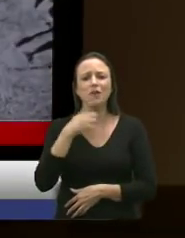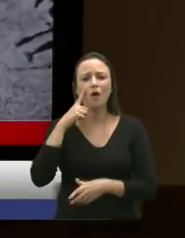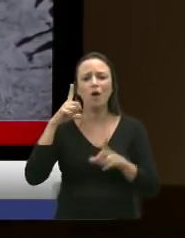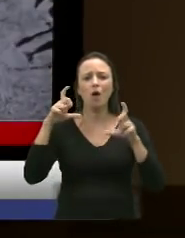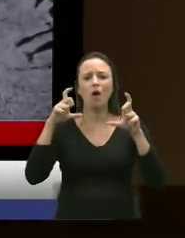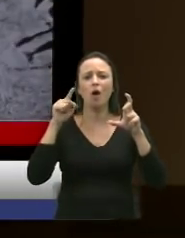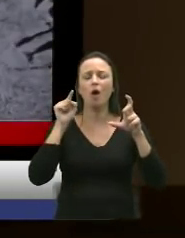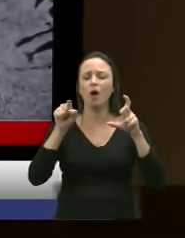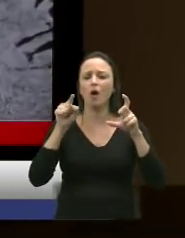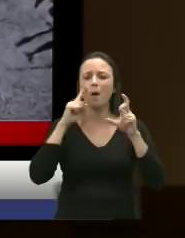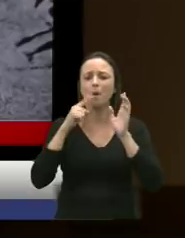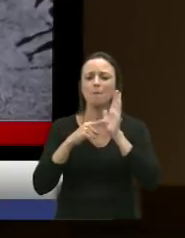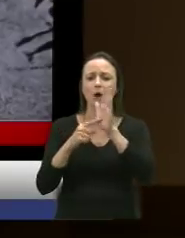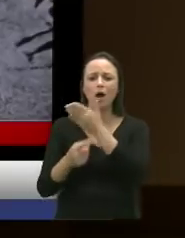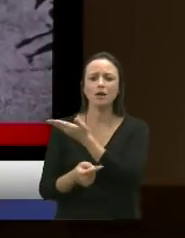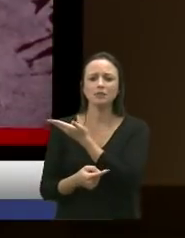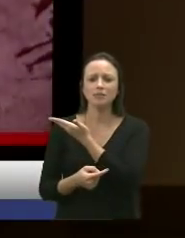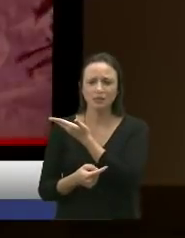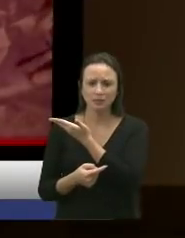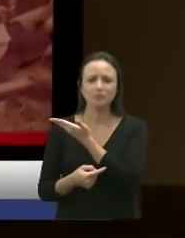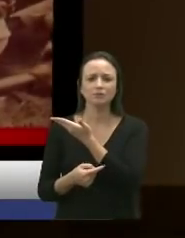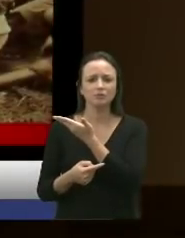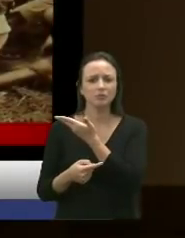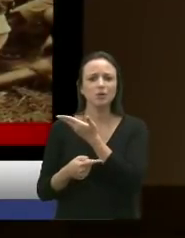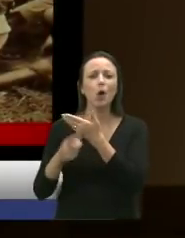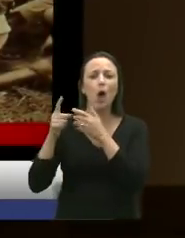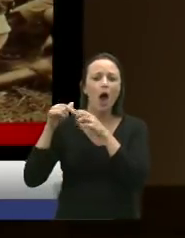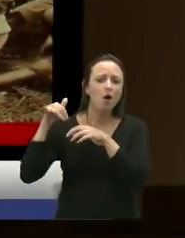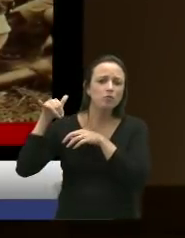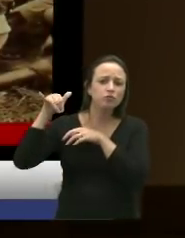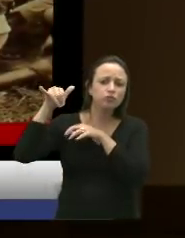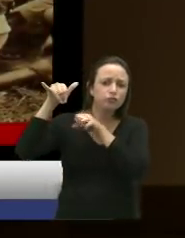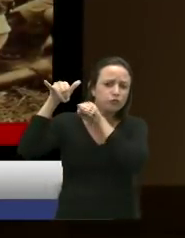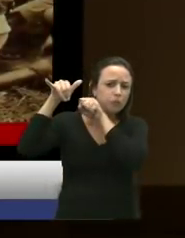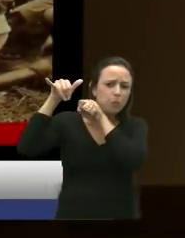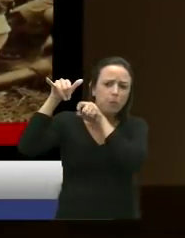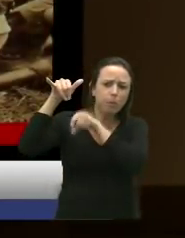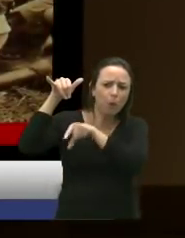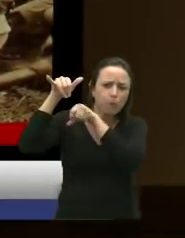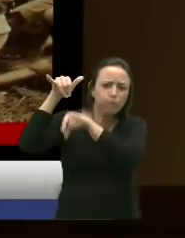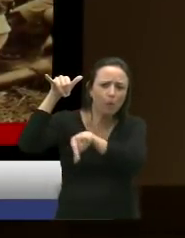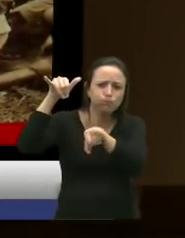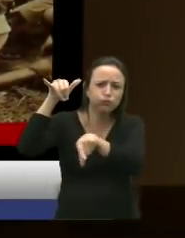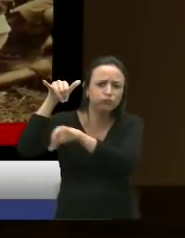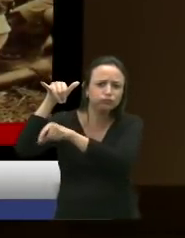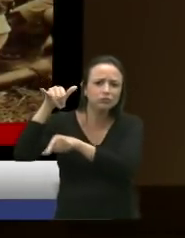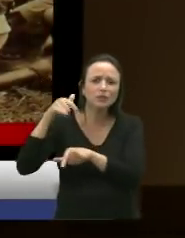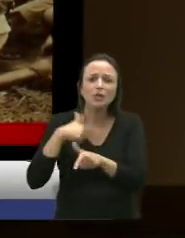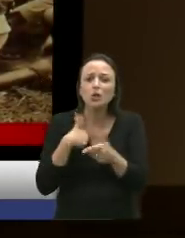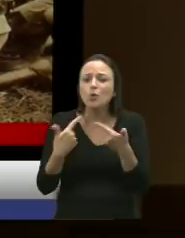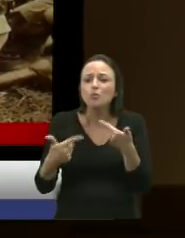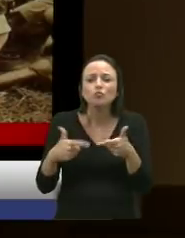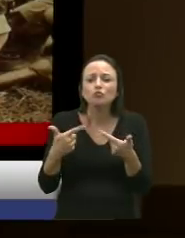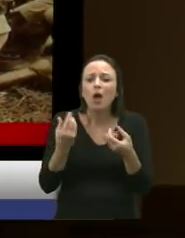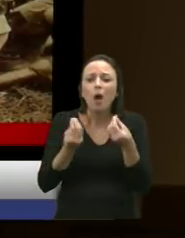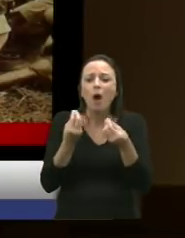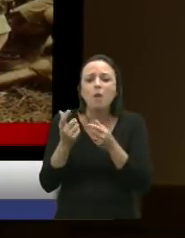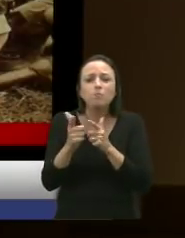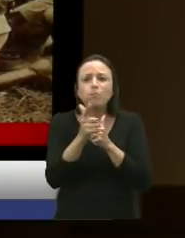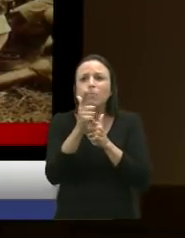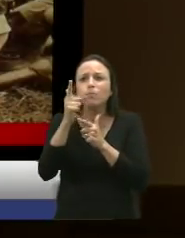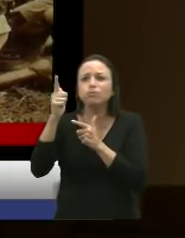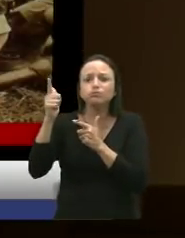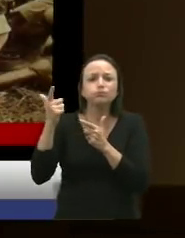mostra. Campinas sentiu o que era bombardeio aéreo. E nós não temos munição suficiente para artilharia antiaérea,